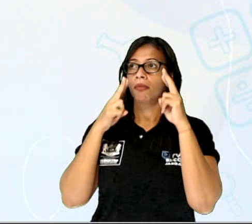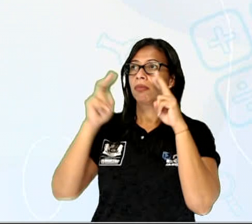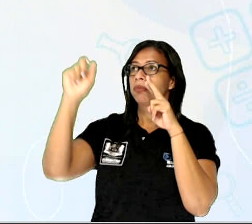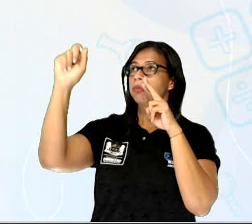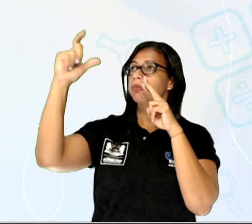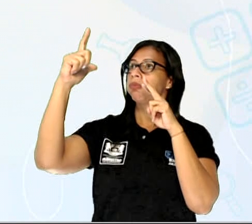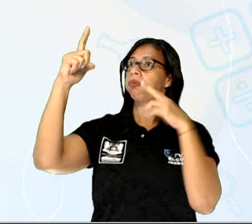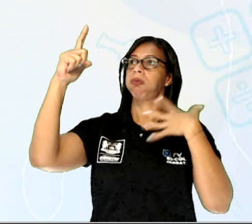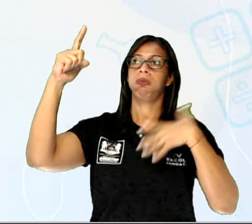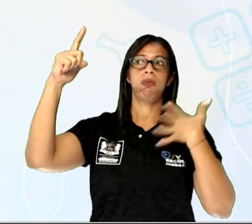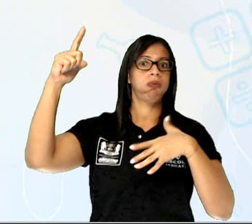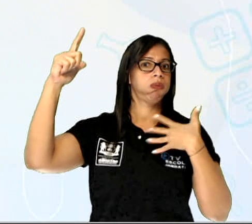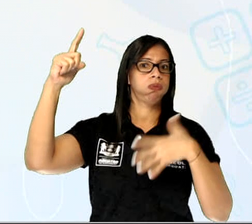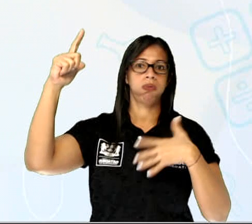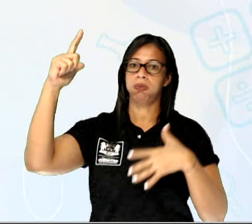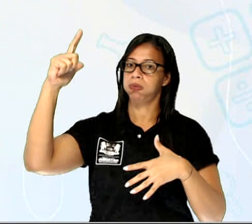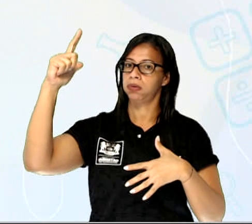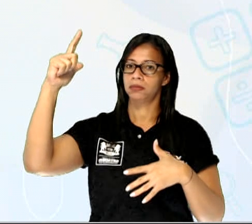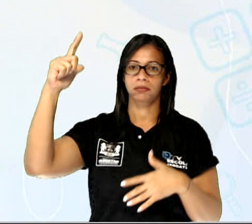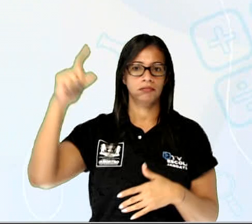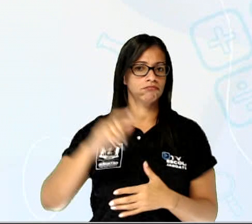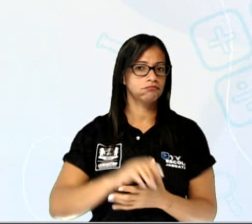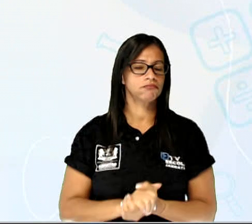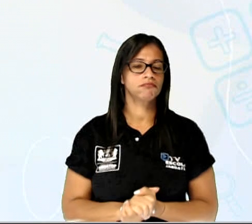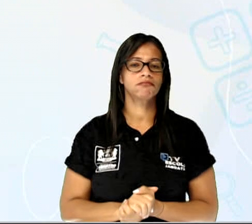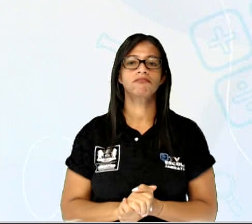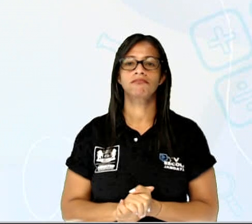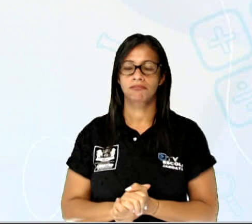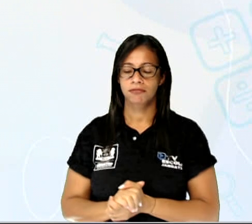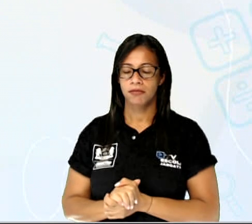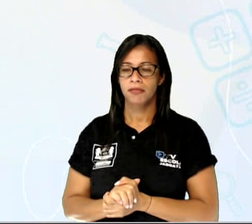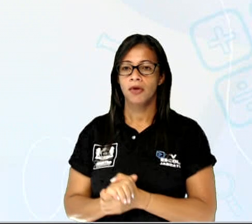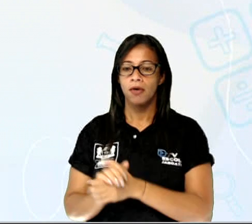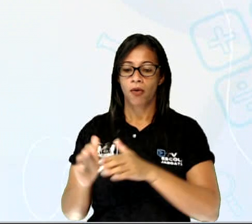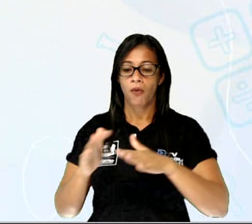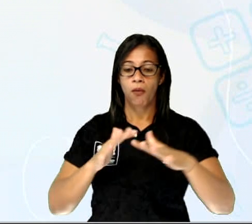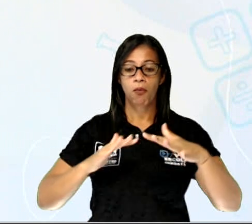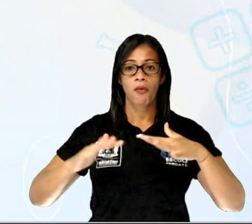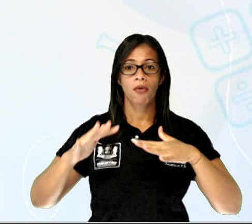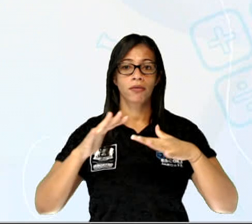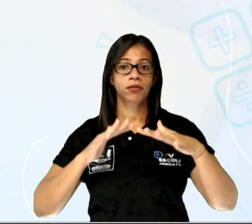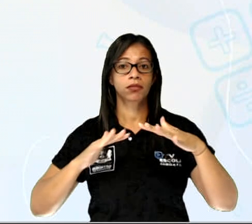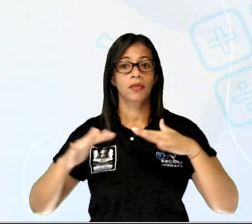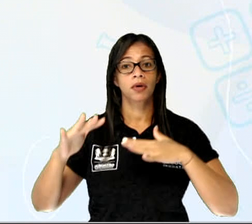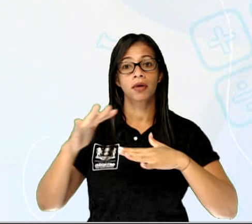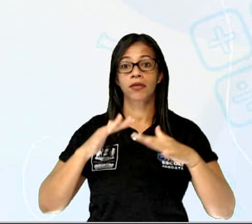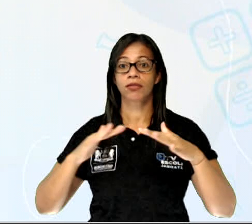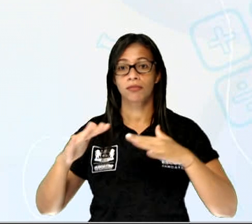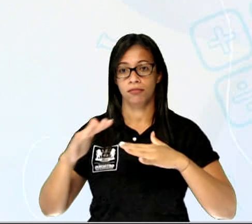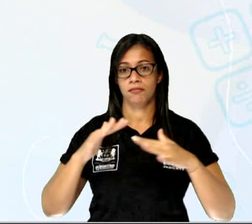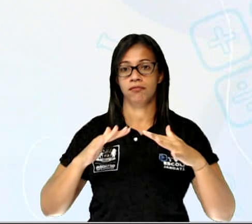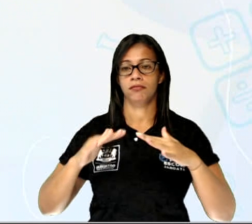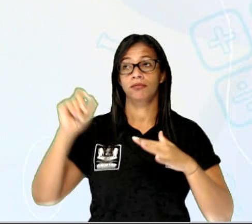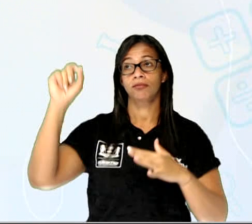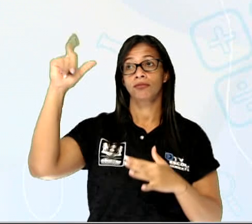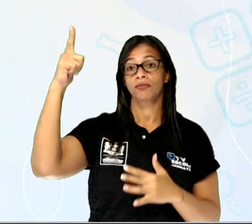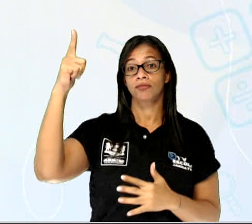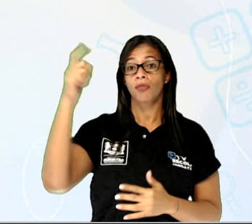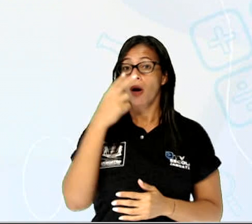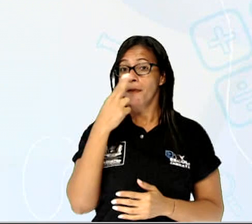diretamente. Movimento aparente do sol. Parece que ele está se